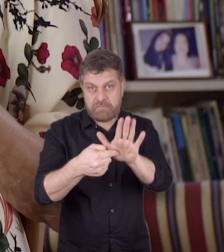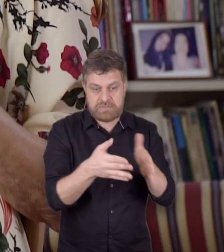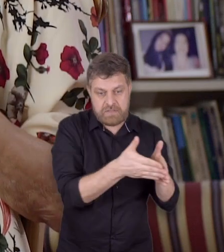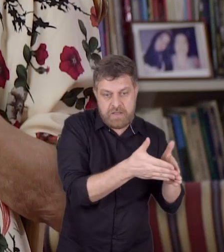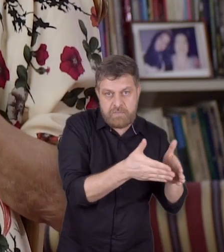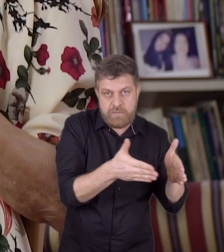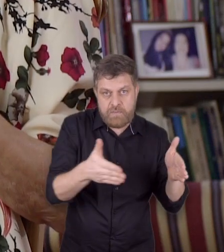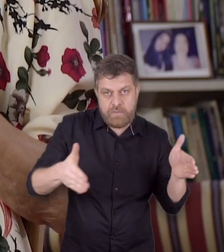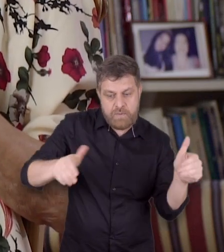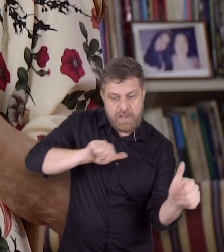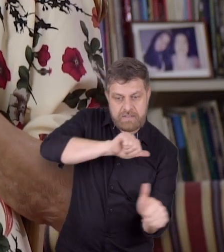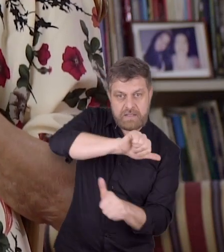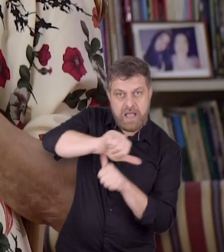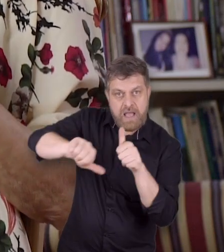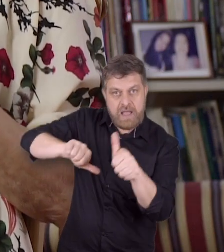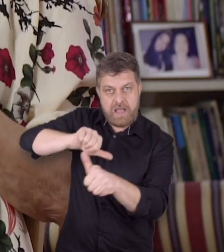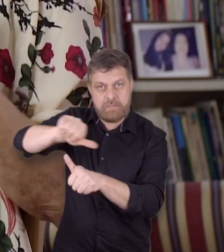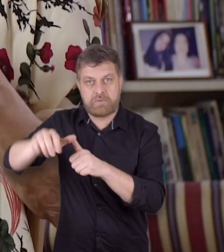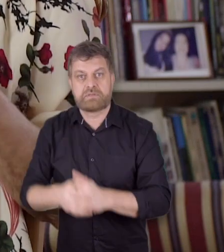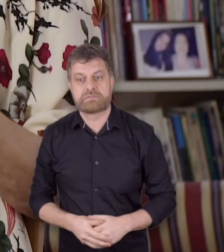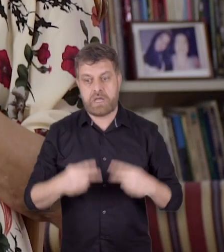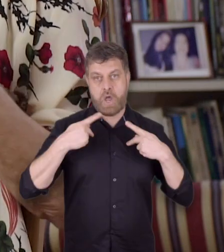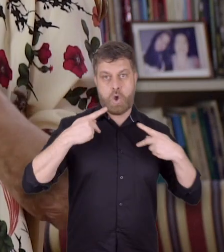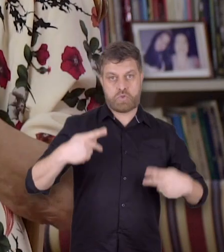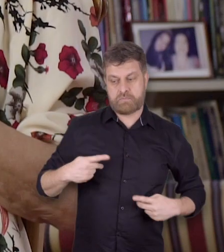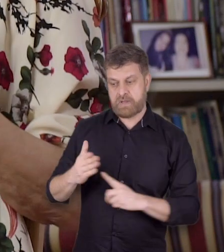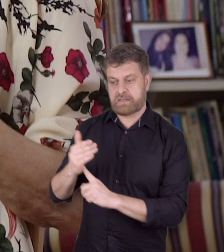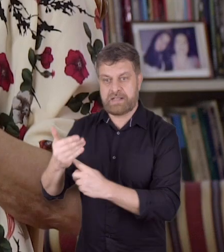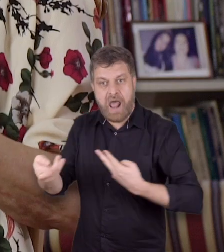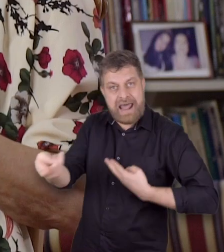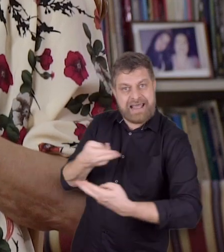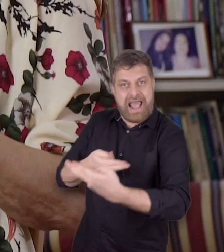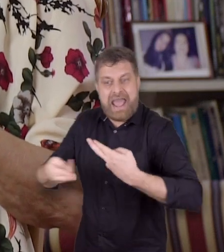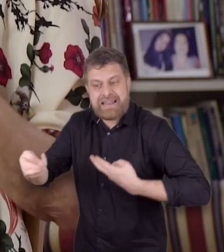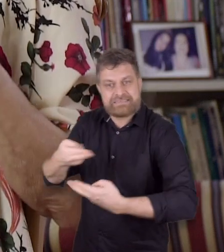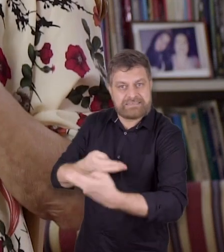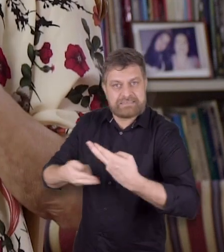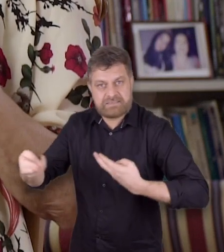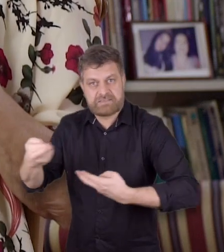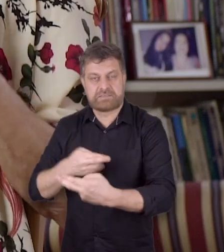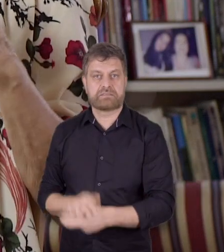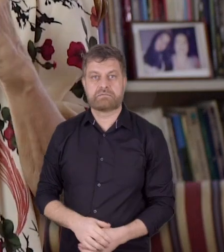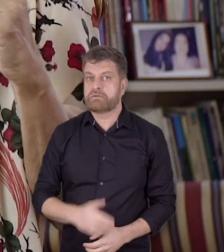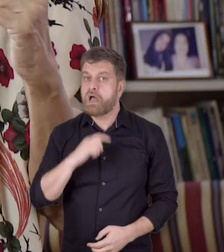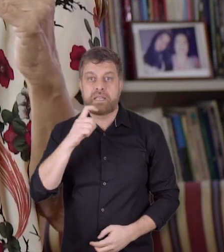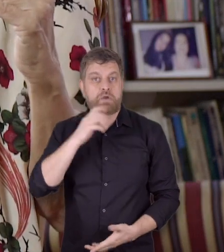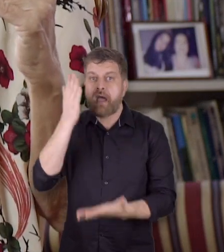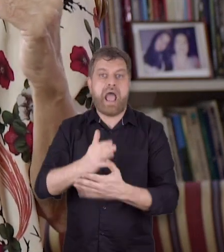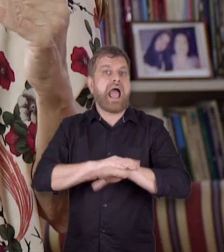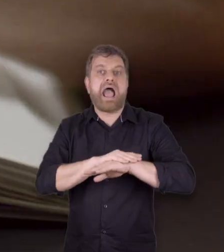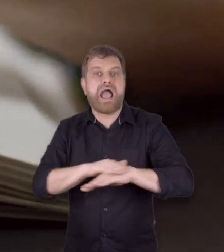de transformações da relação do humano com tecnologias, nenhuma